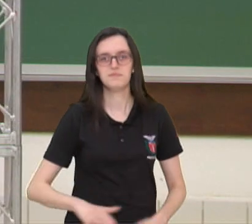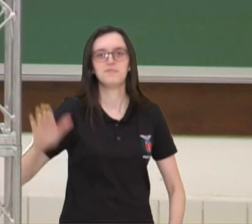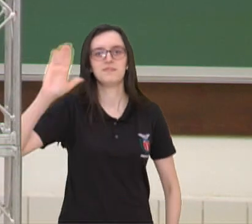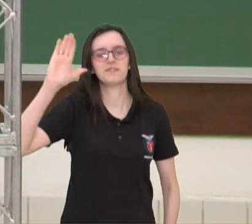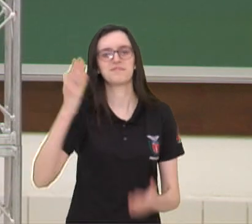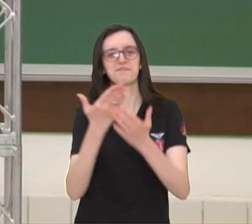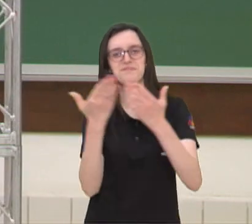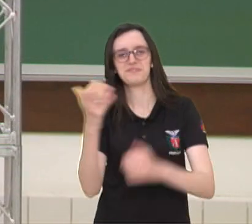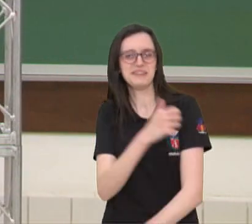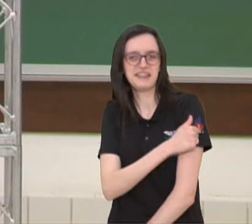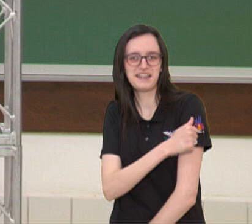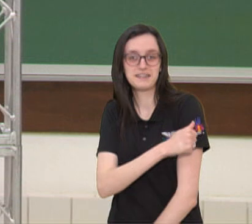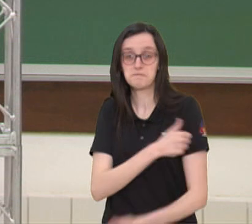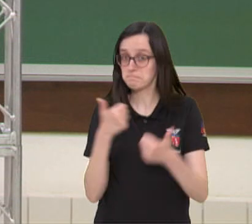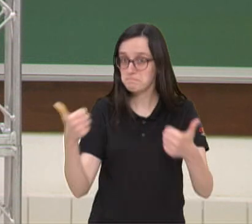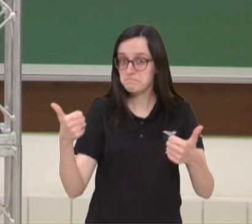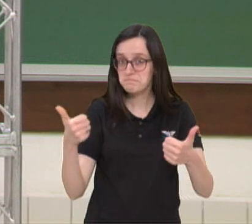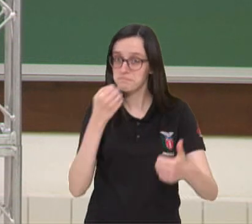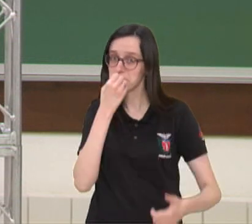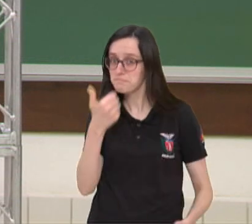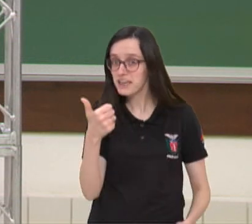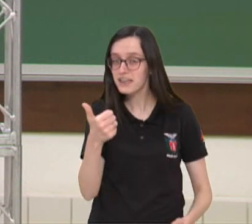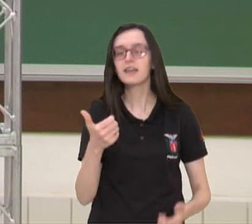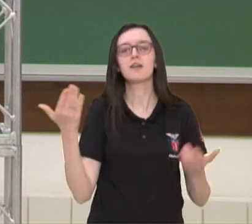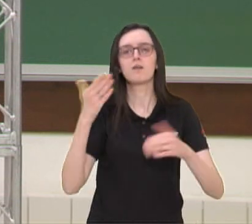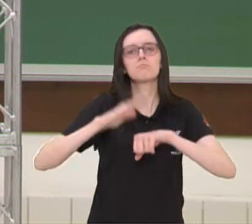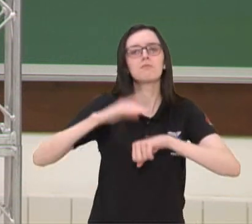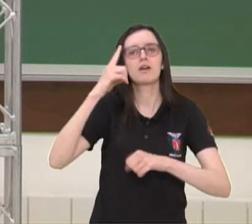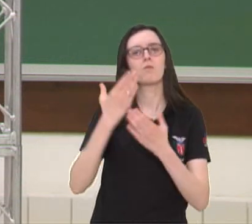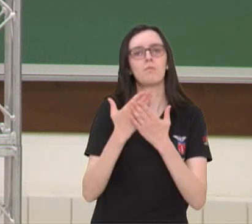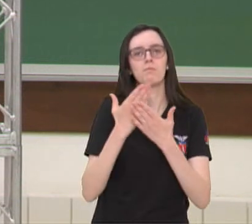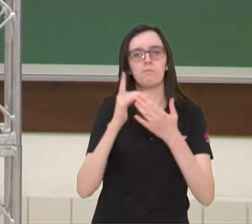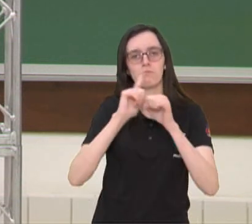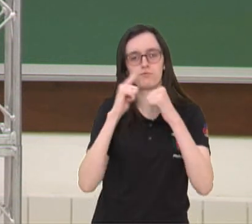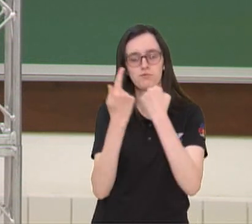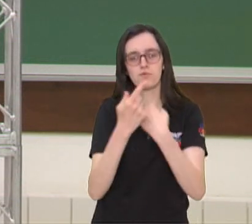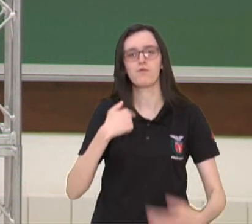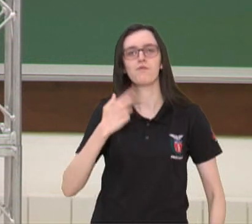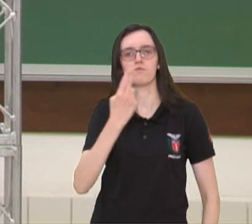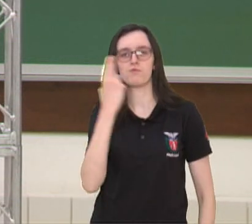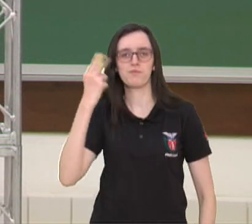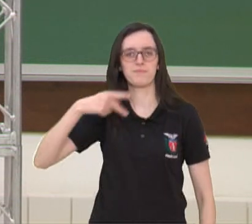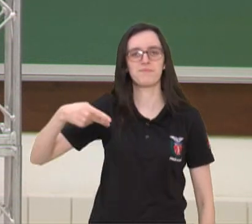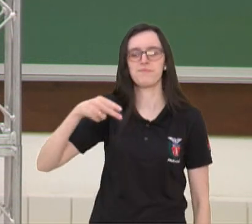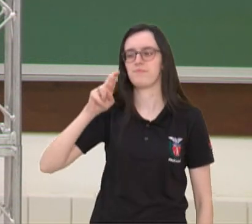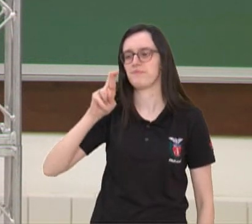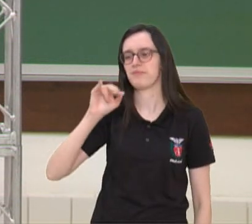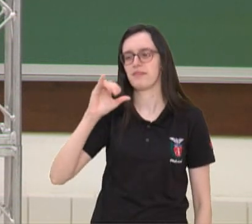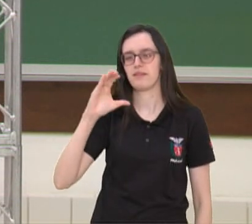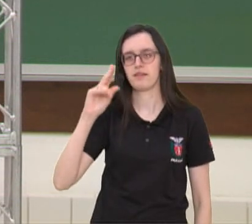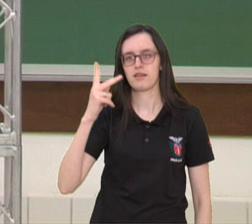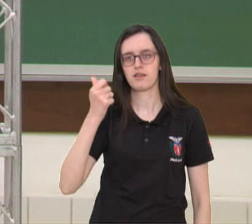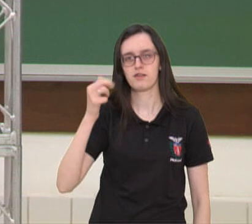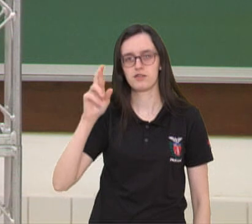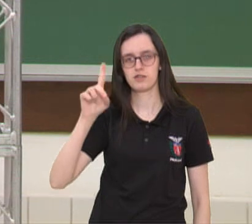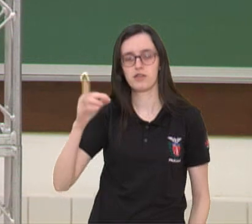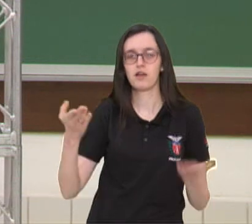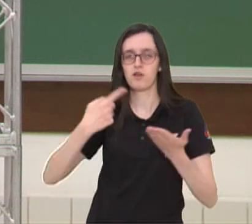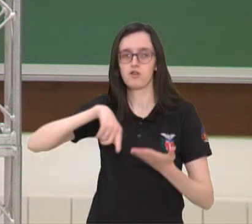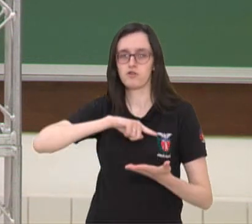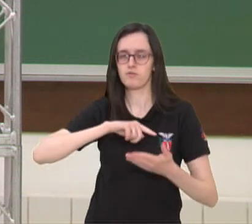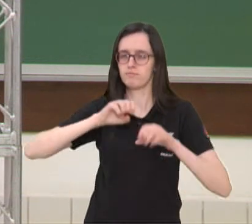Olá, alunos! Tudo bem com vocês? Mais uma aula de Geografia. Meu nome é professor Richard e vamos aí ao nosso